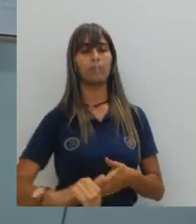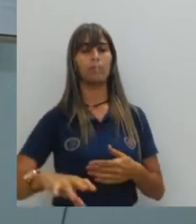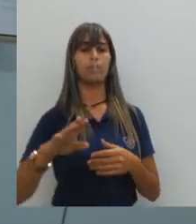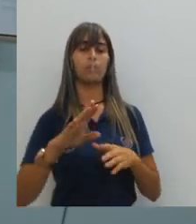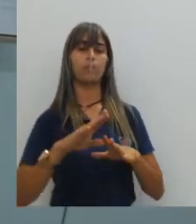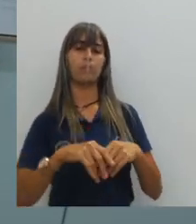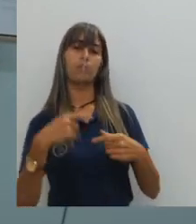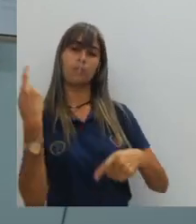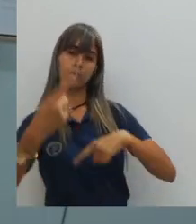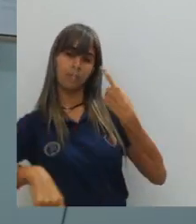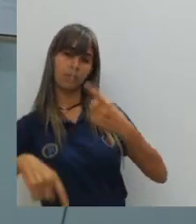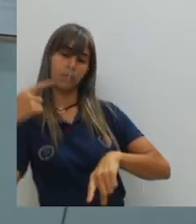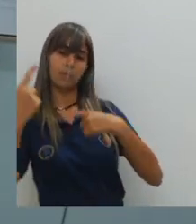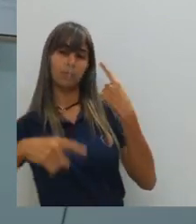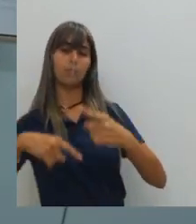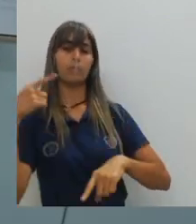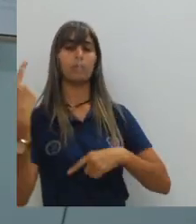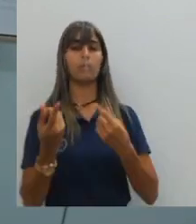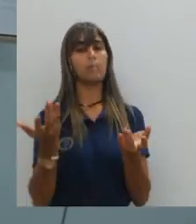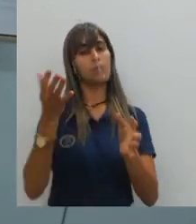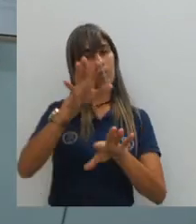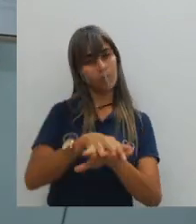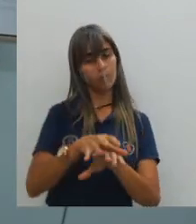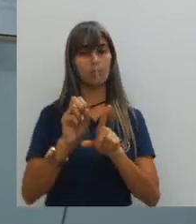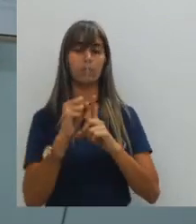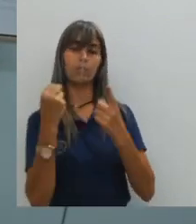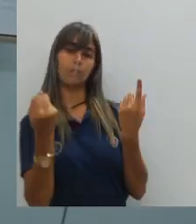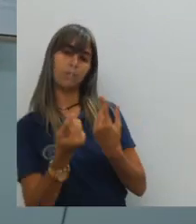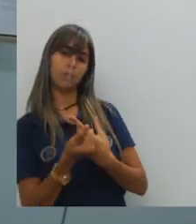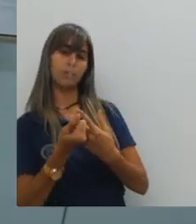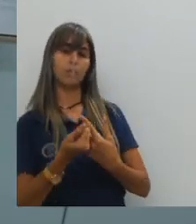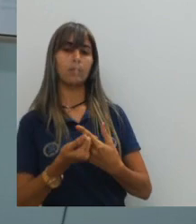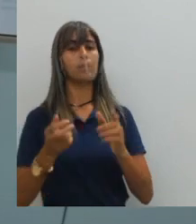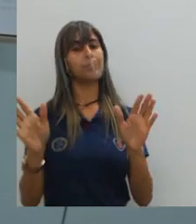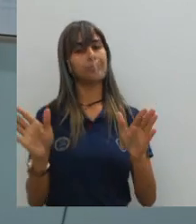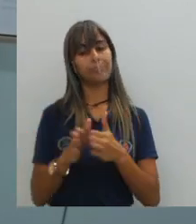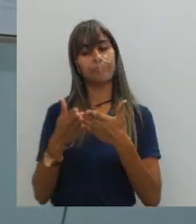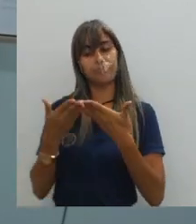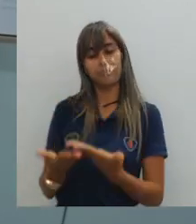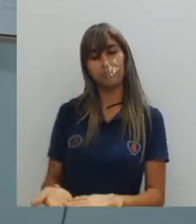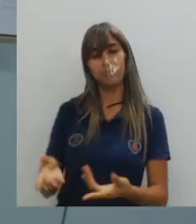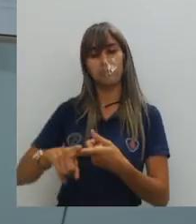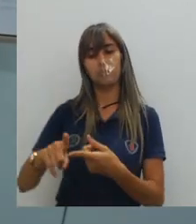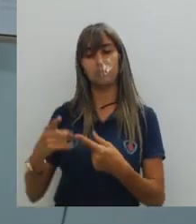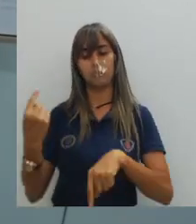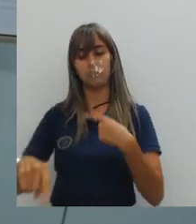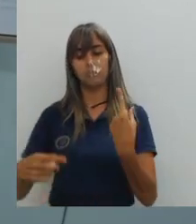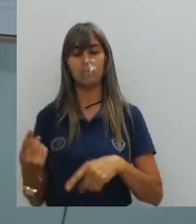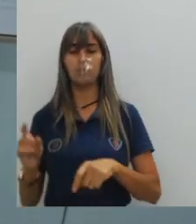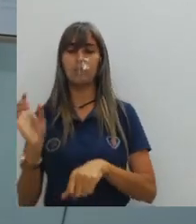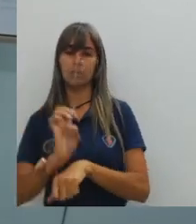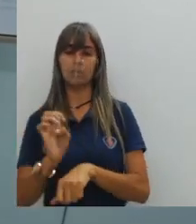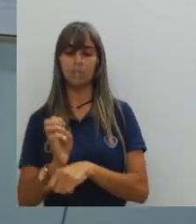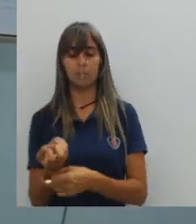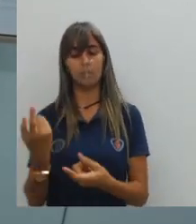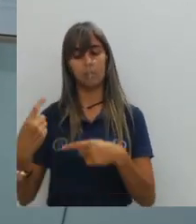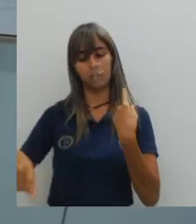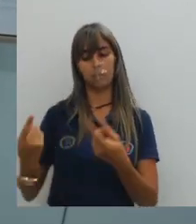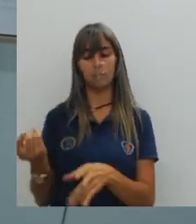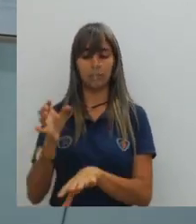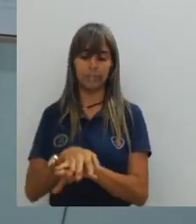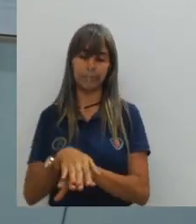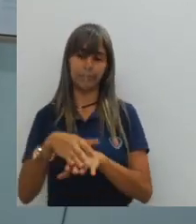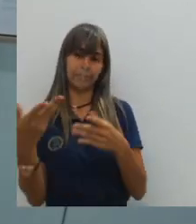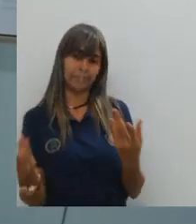Nas políticas de inclusão social, combate à pobreza como política de Estado e política de inclusão rejeitada